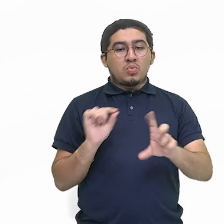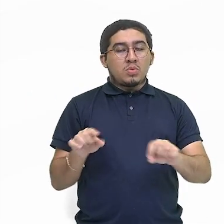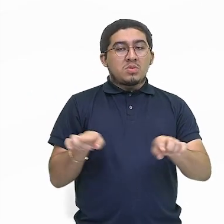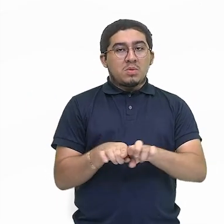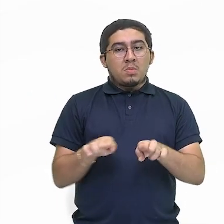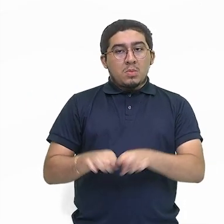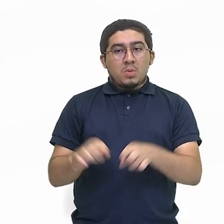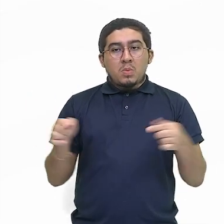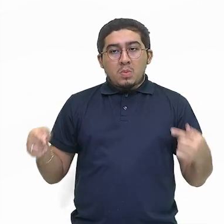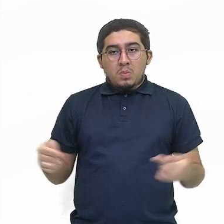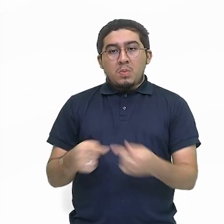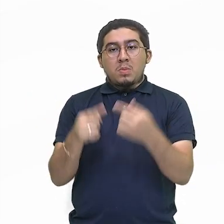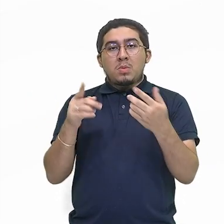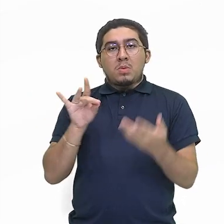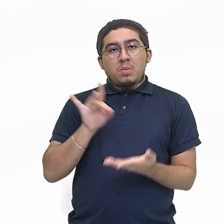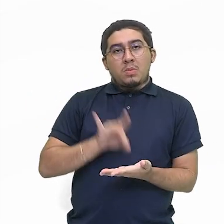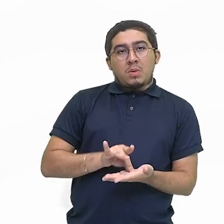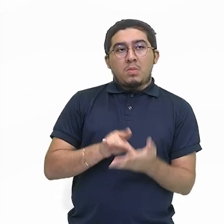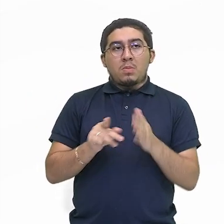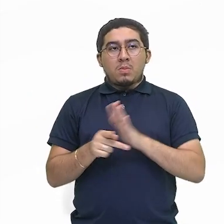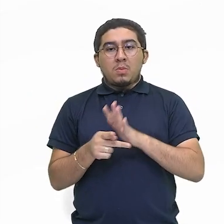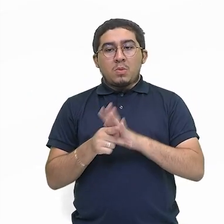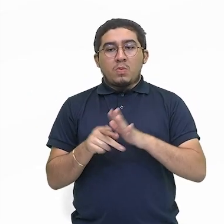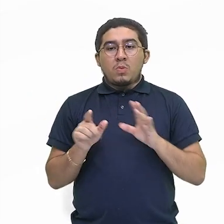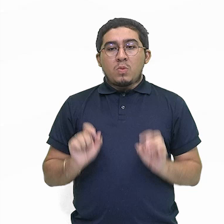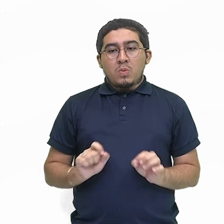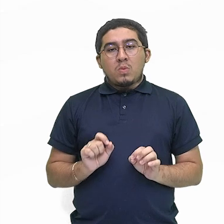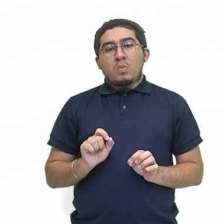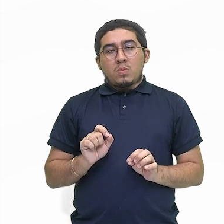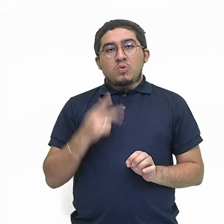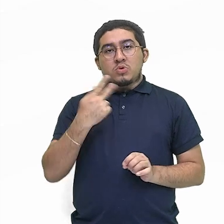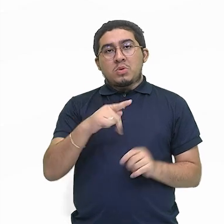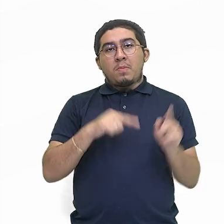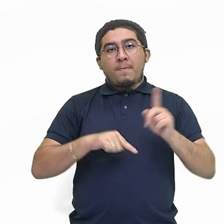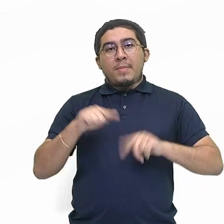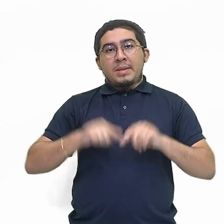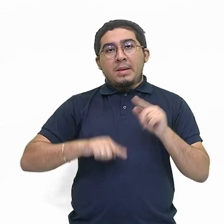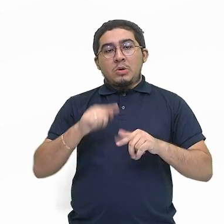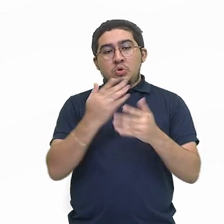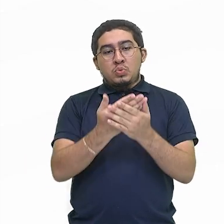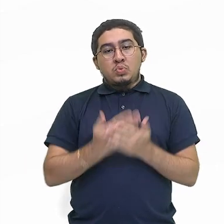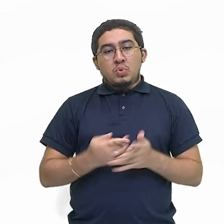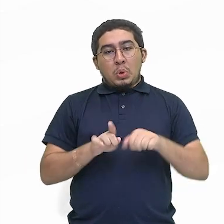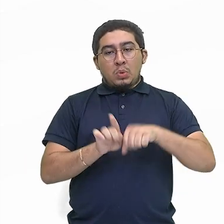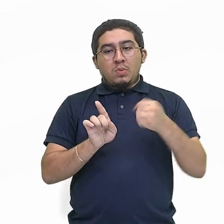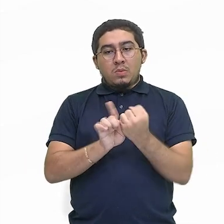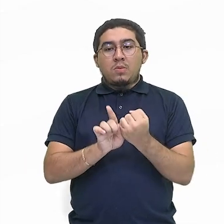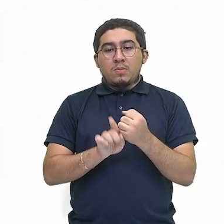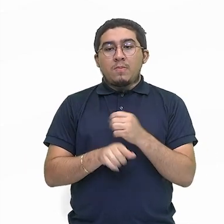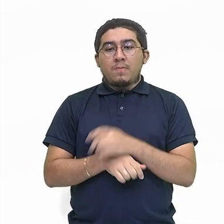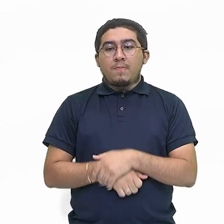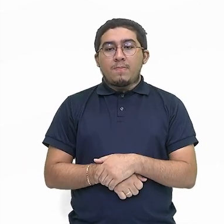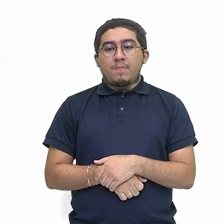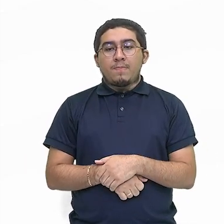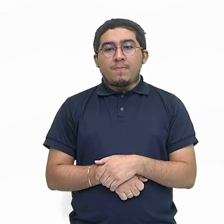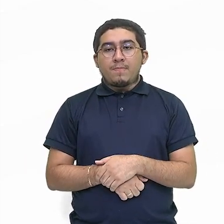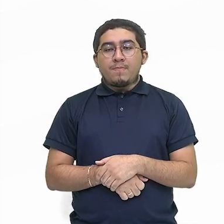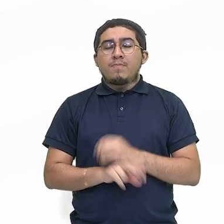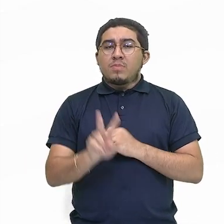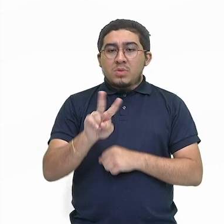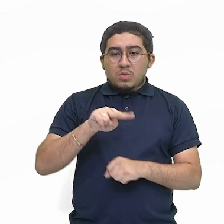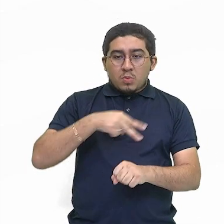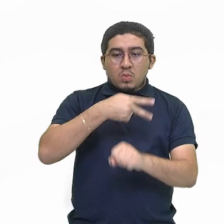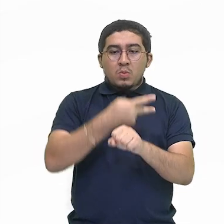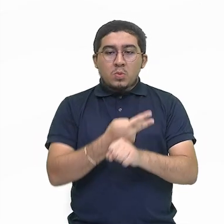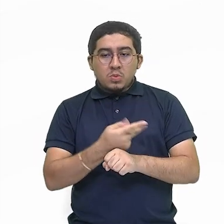fato social como o seu objeto de estudo da sociedade. É a partir da análise, do estudo